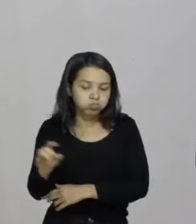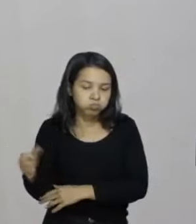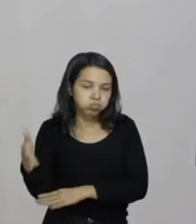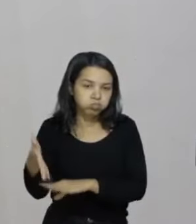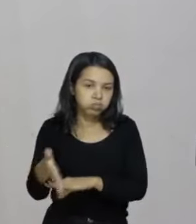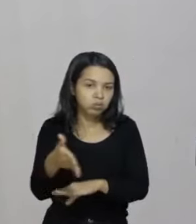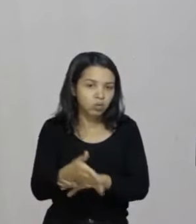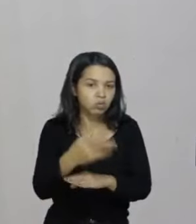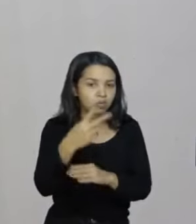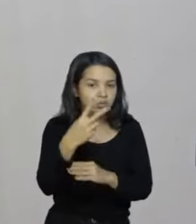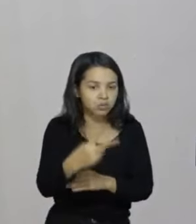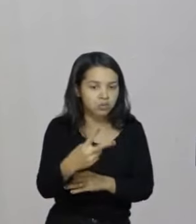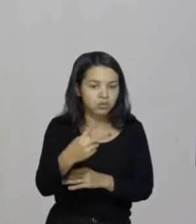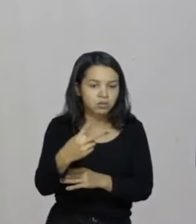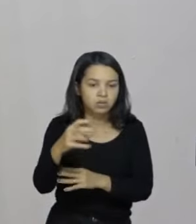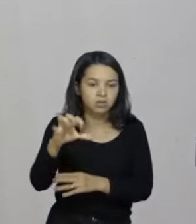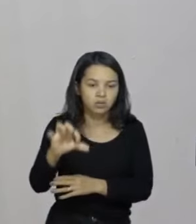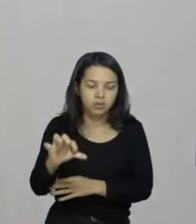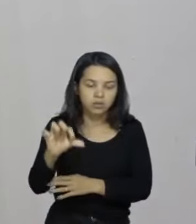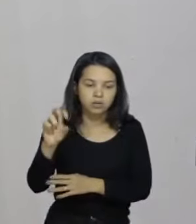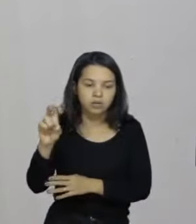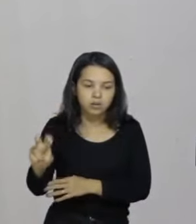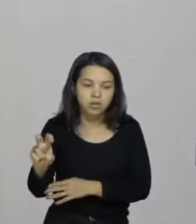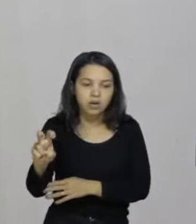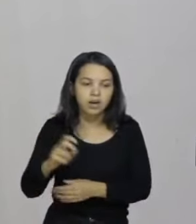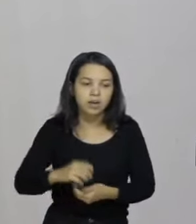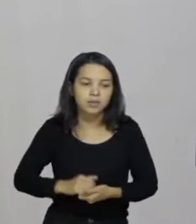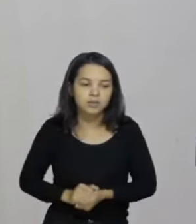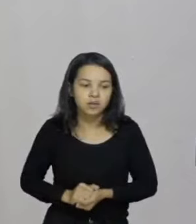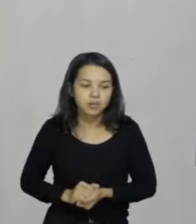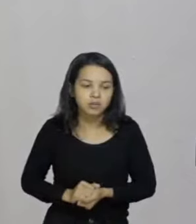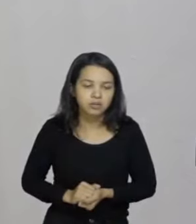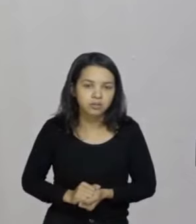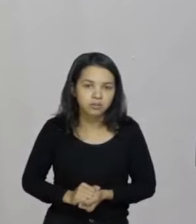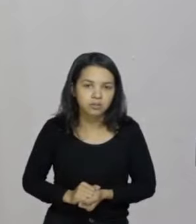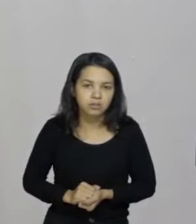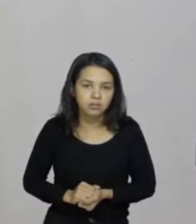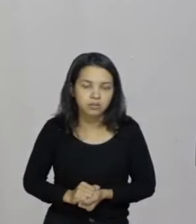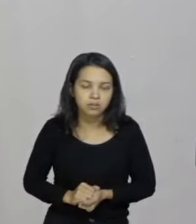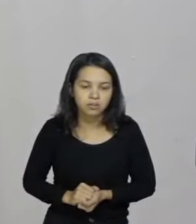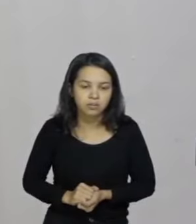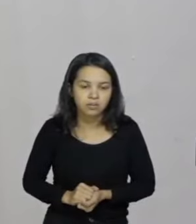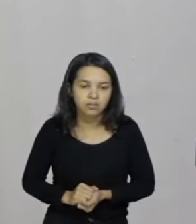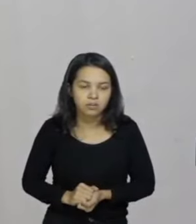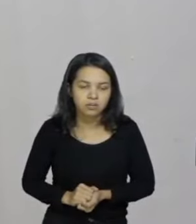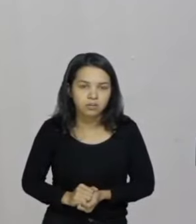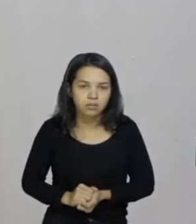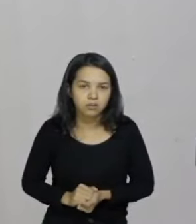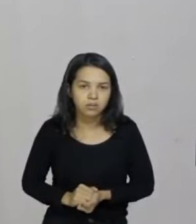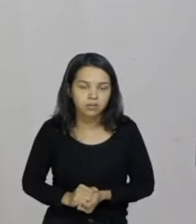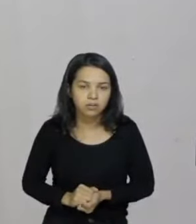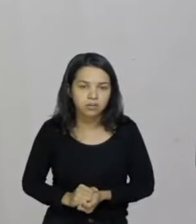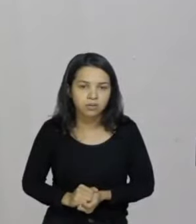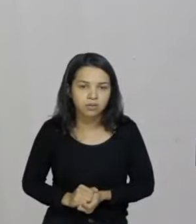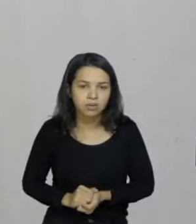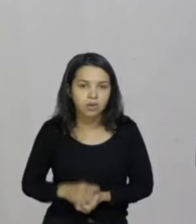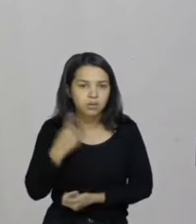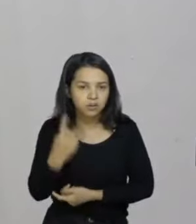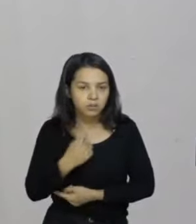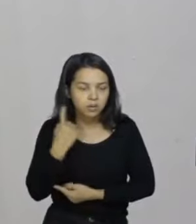os 295 prefeitos do nosso Estado na o deputado